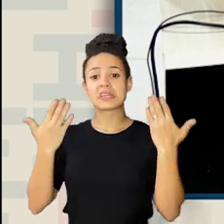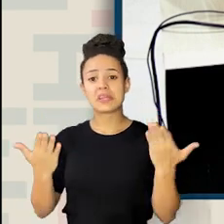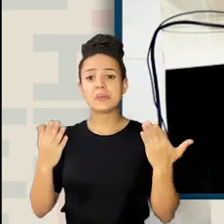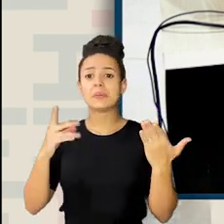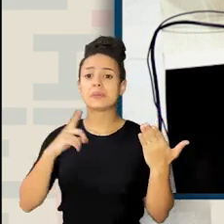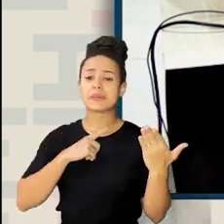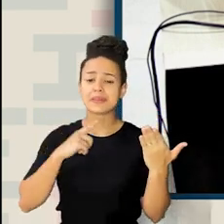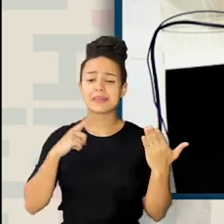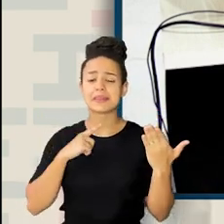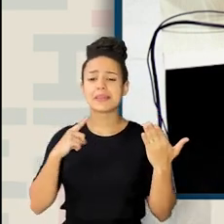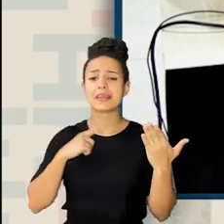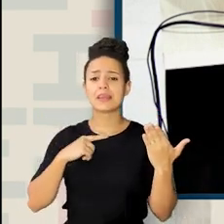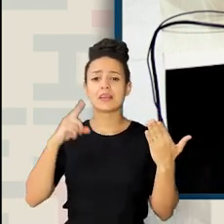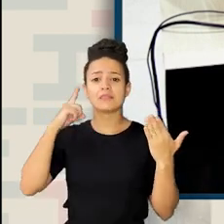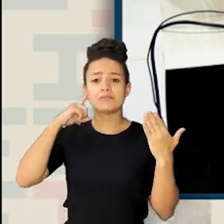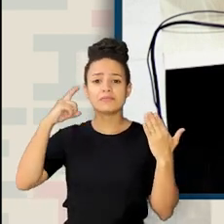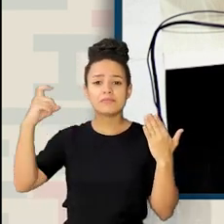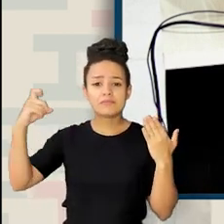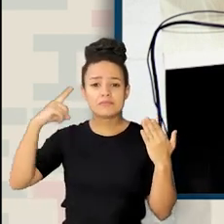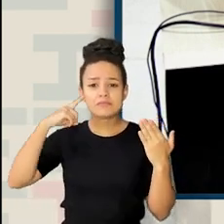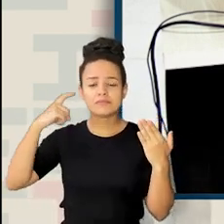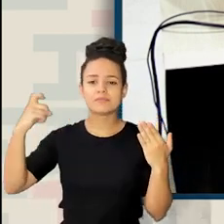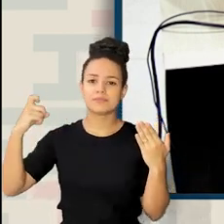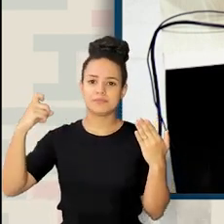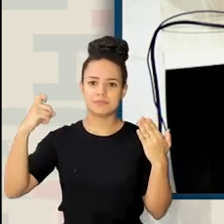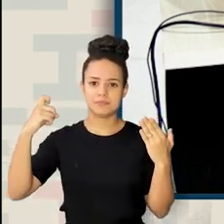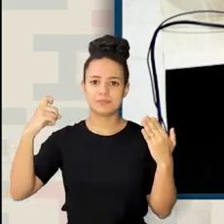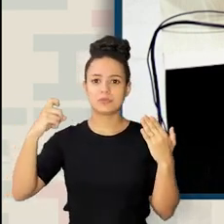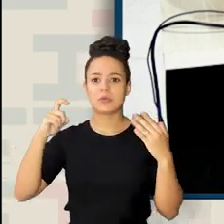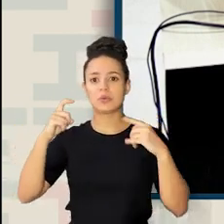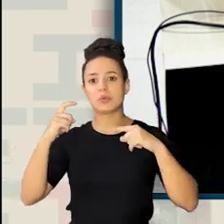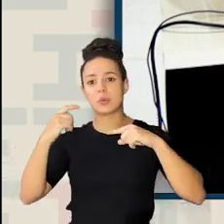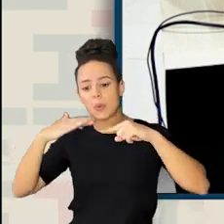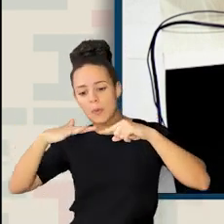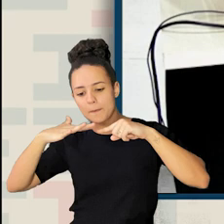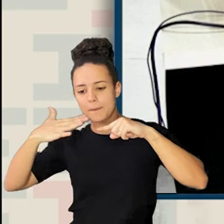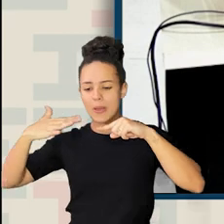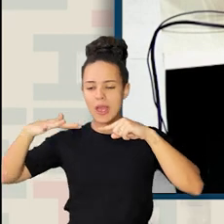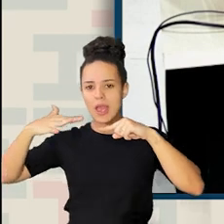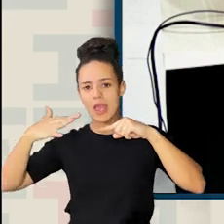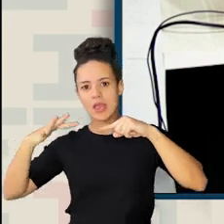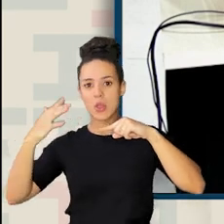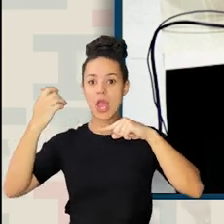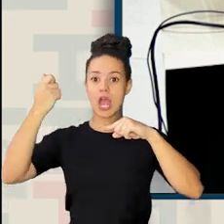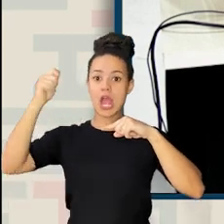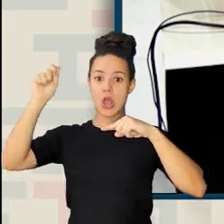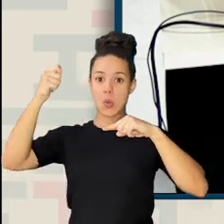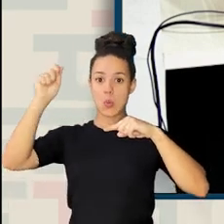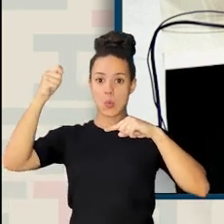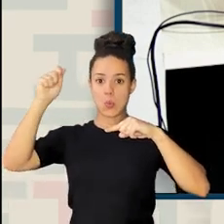E aí trabalha bem a sonoridade do médio para o agudo, tá? Então,